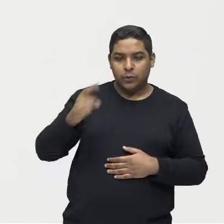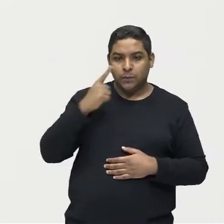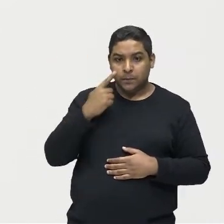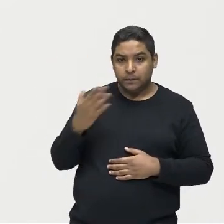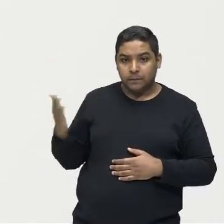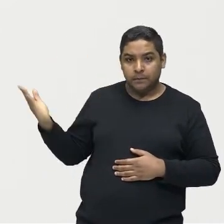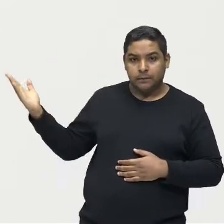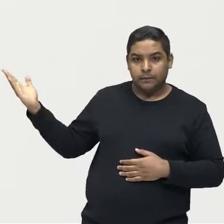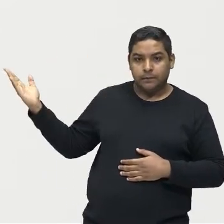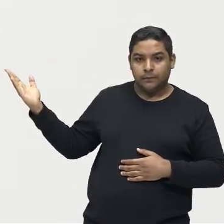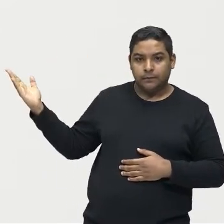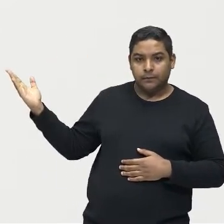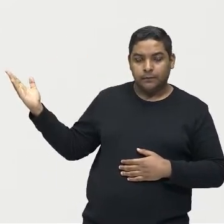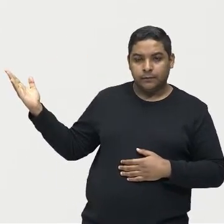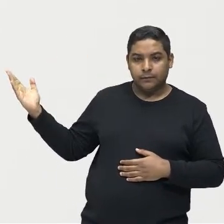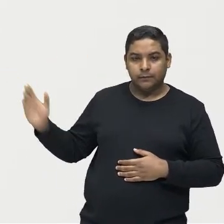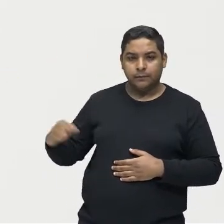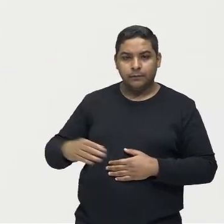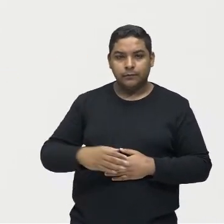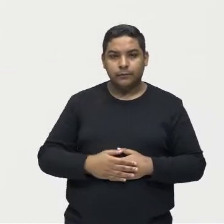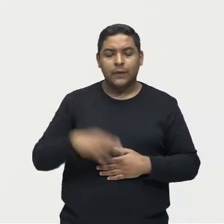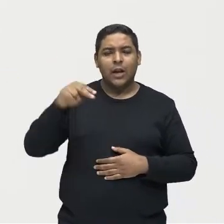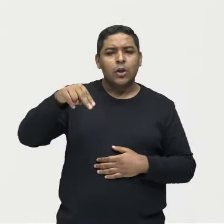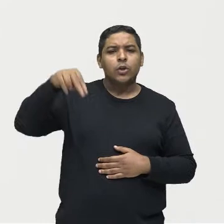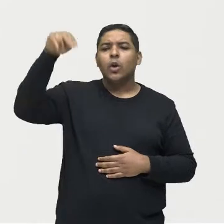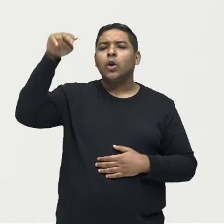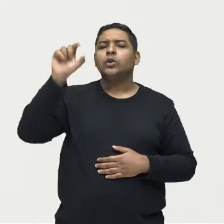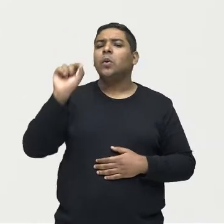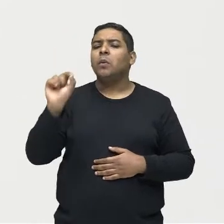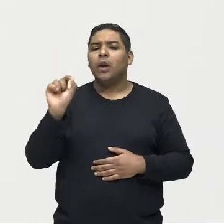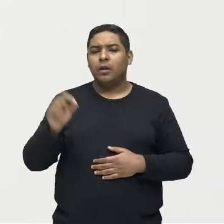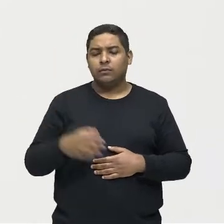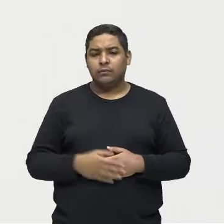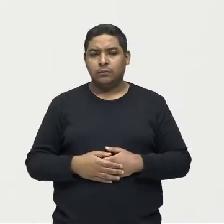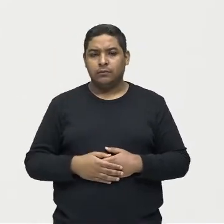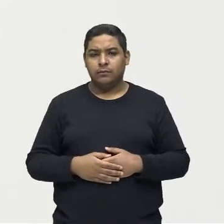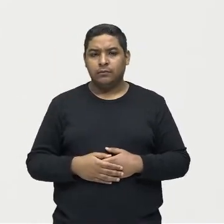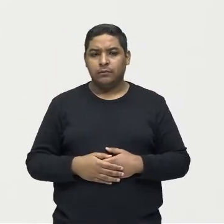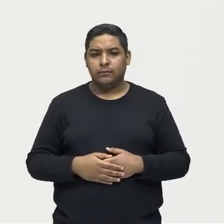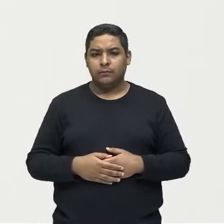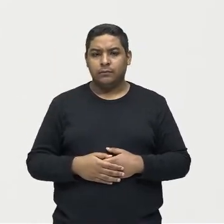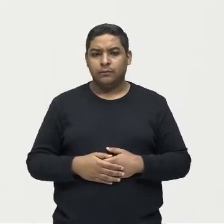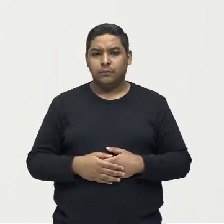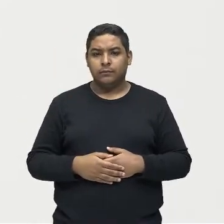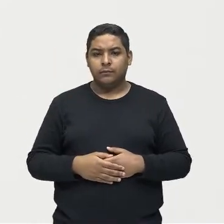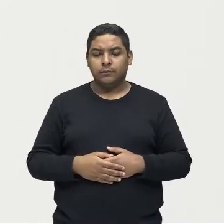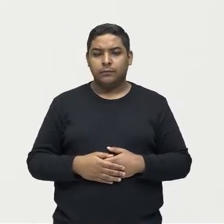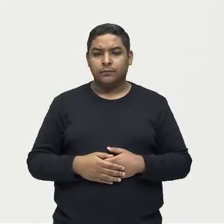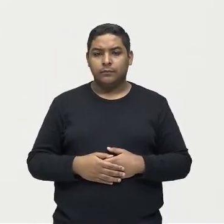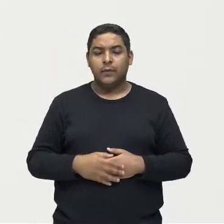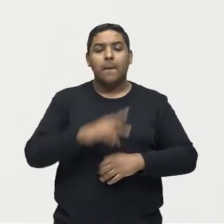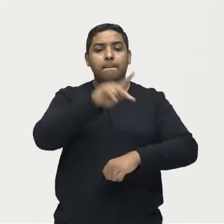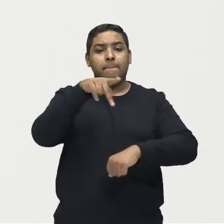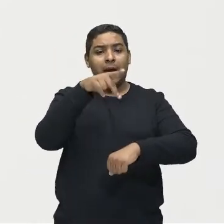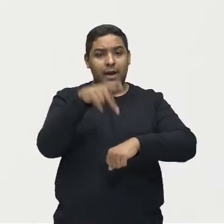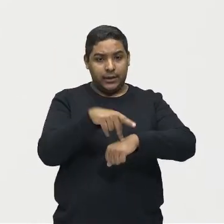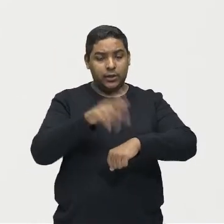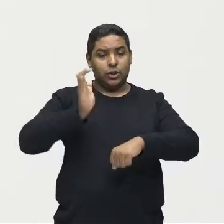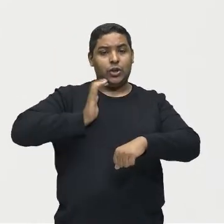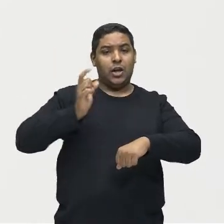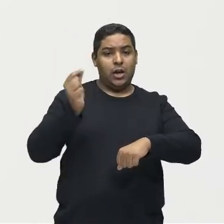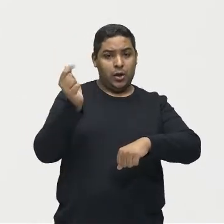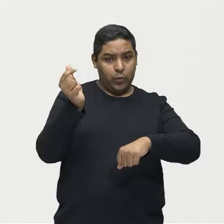os países do norte vão ser considerados nesse período aqui como os países ricos,